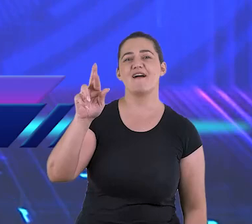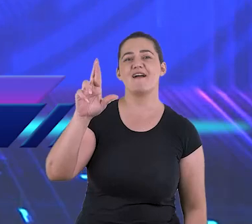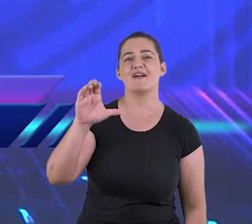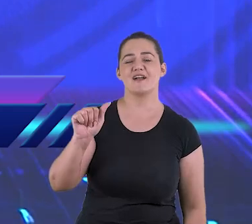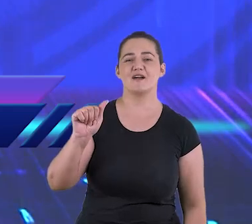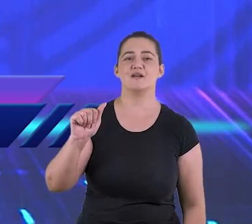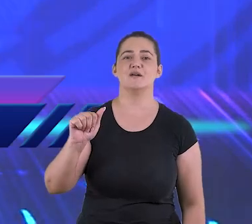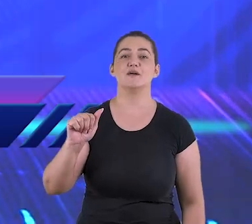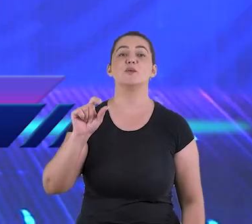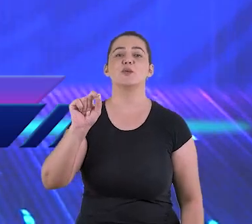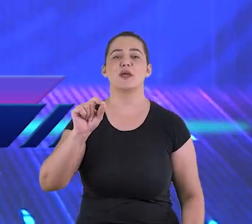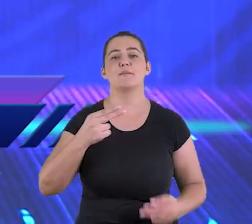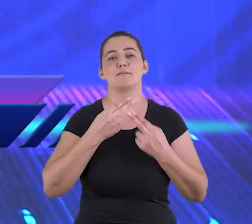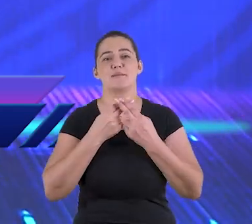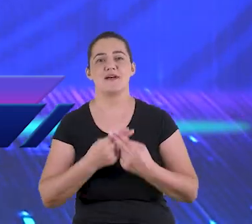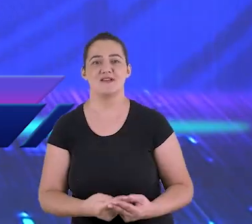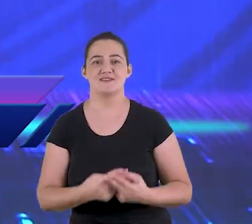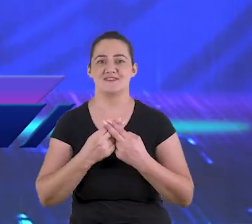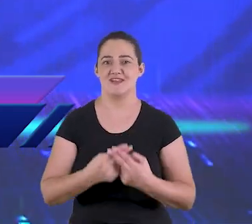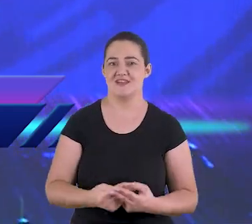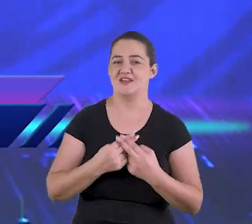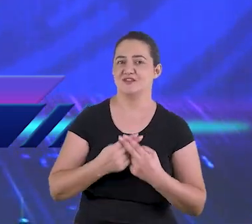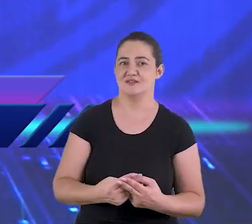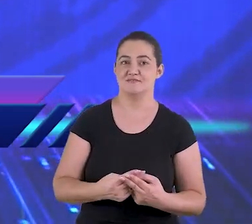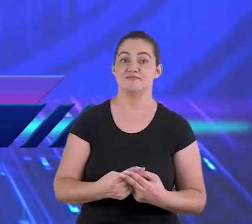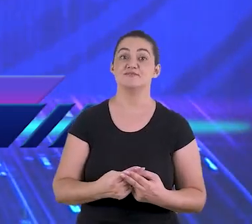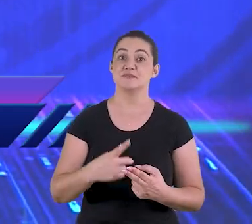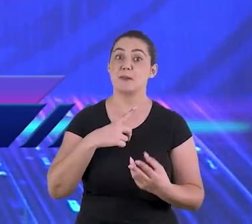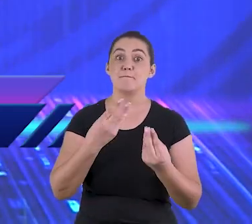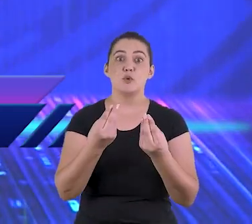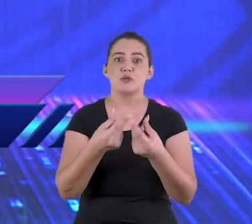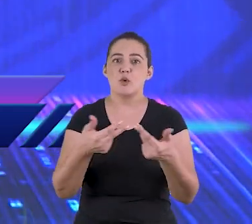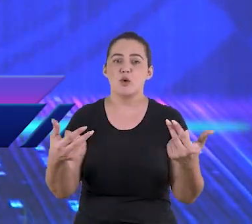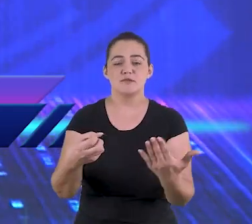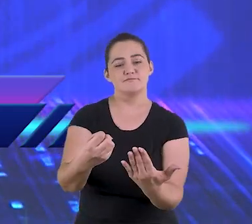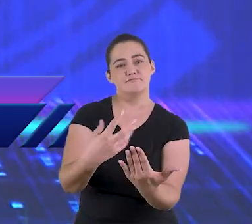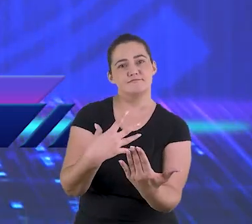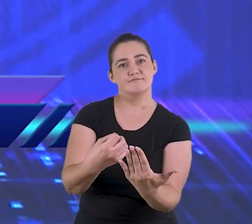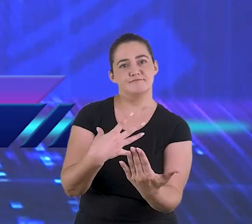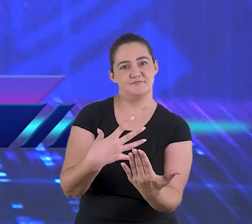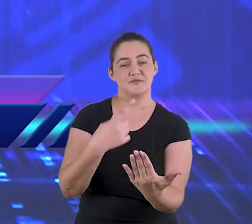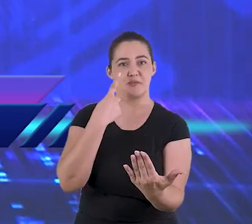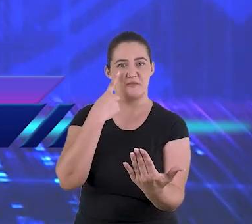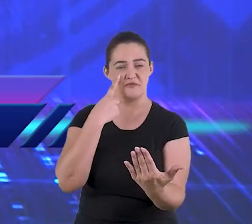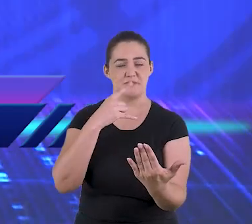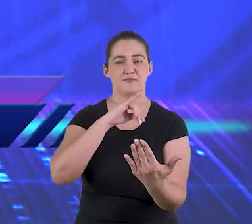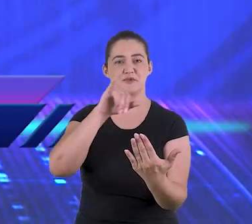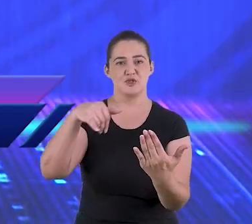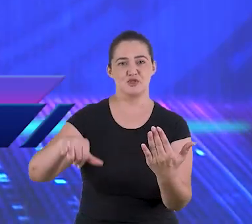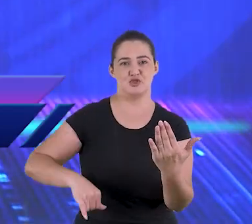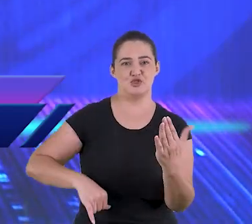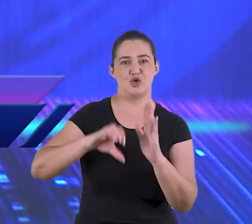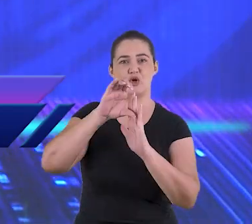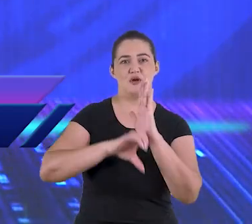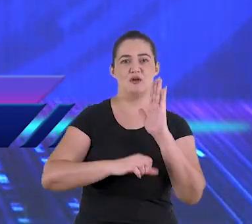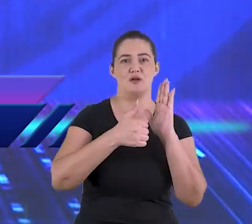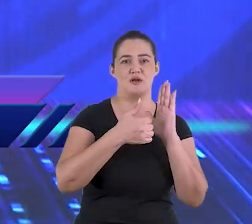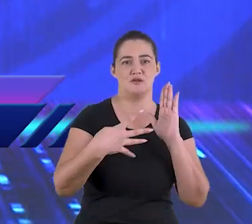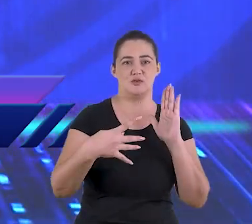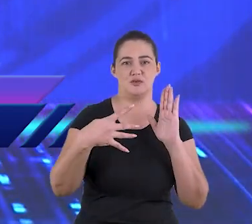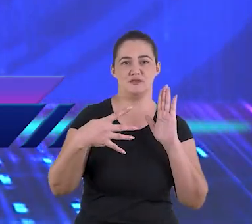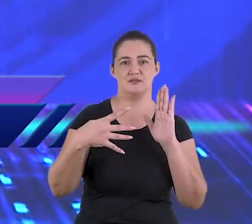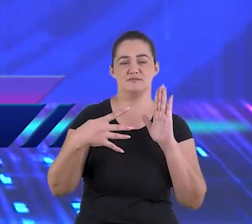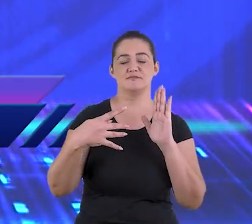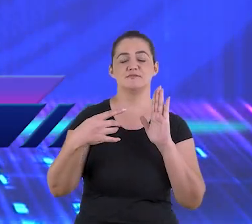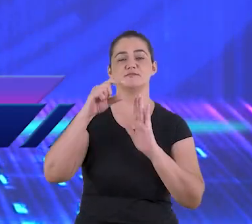Ele tem alguns ensinamentos importantíssimos para a nossa vida. Veja o que diz Jó 14, 14. Diz